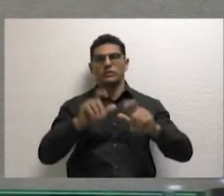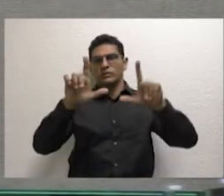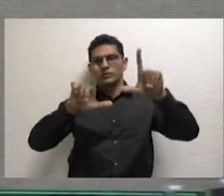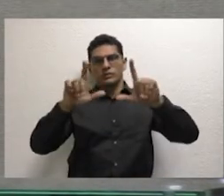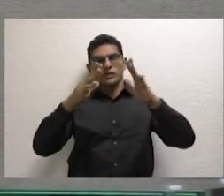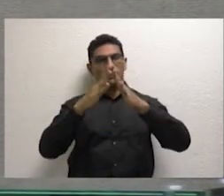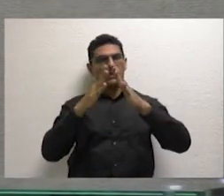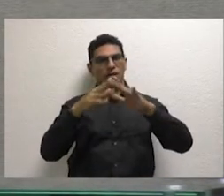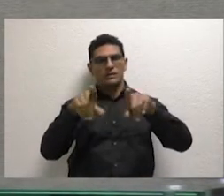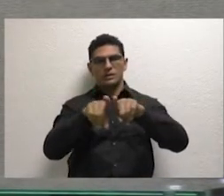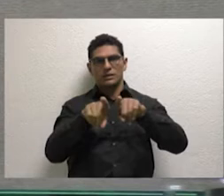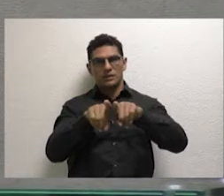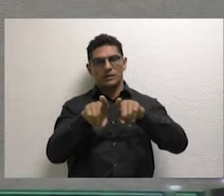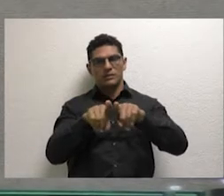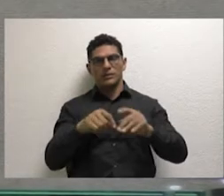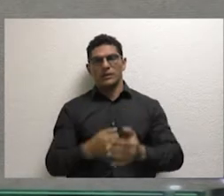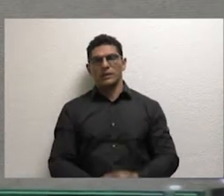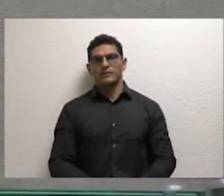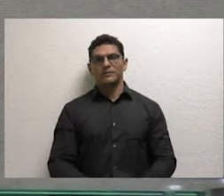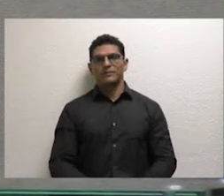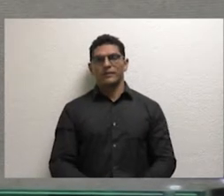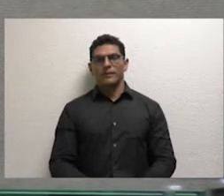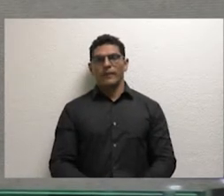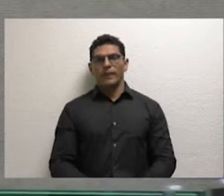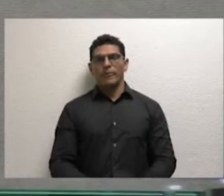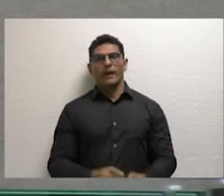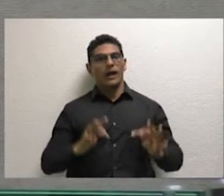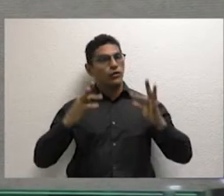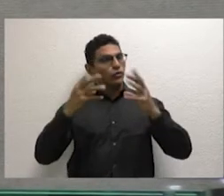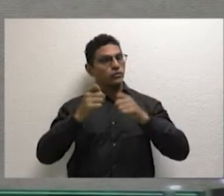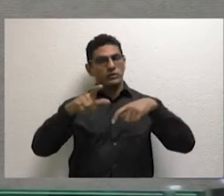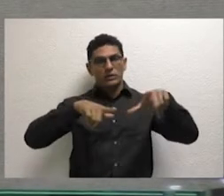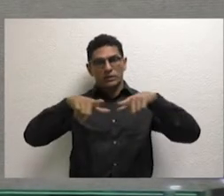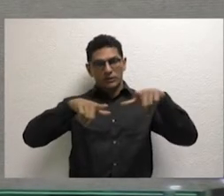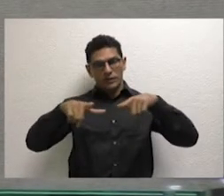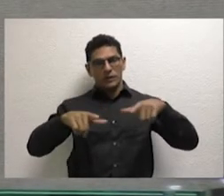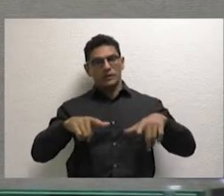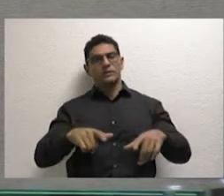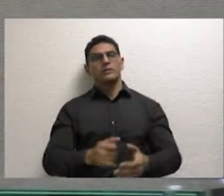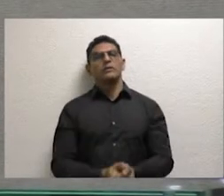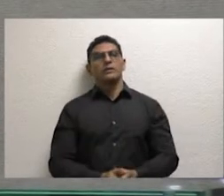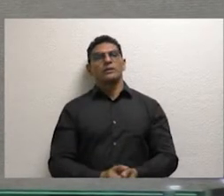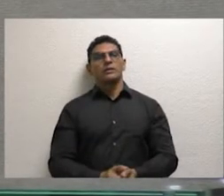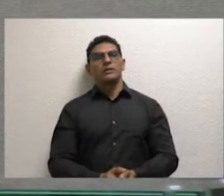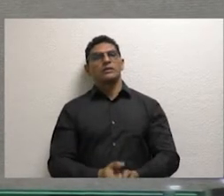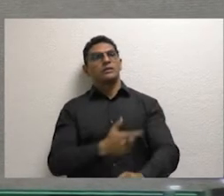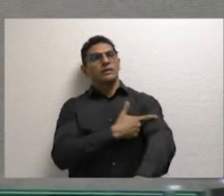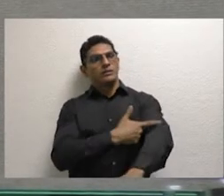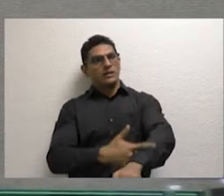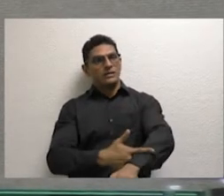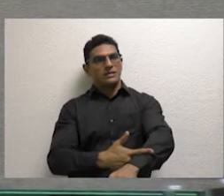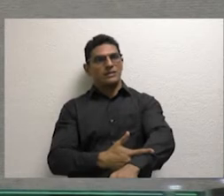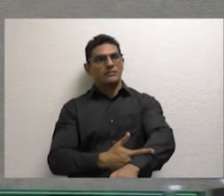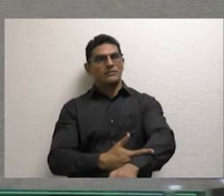quero dar um cumprimento especial aos trabalhadores e trabalhadores da educação que aqui se encontram